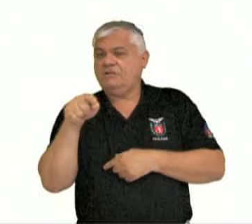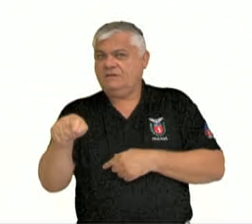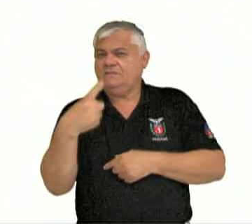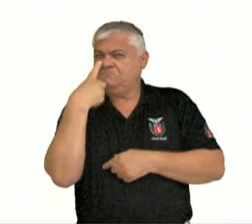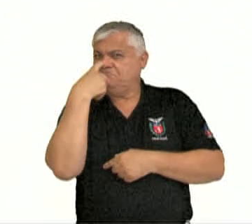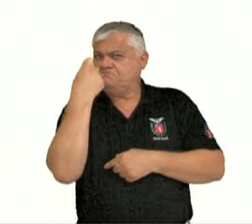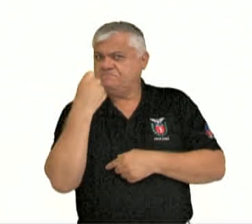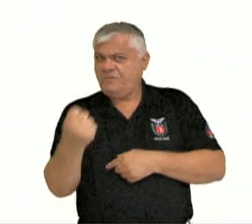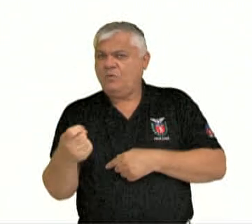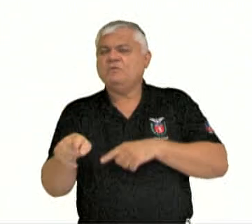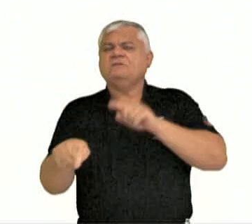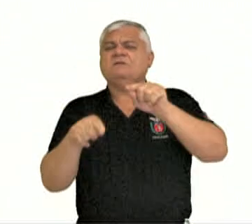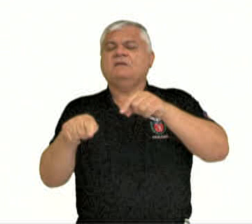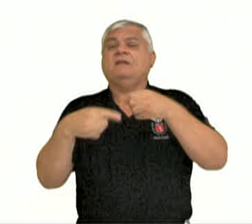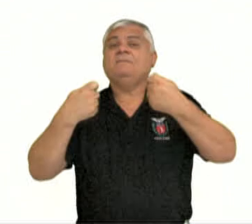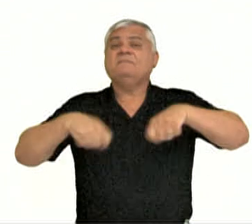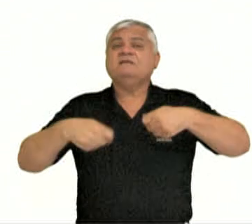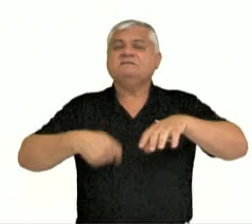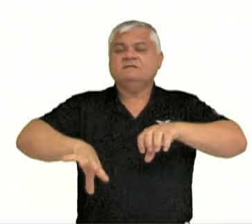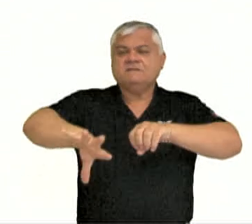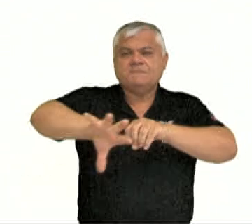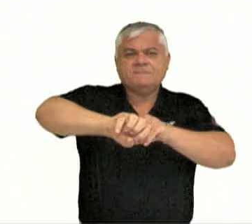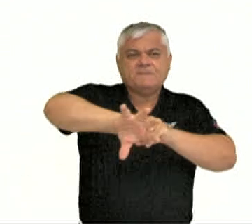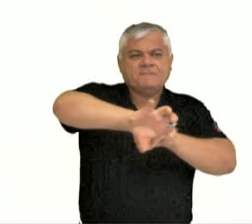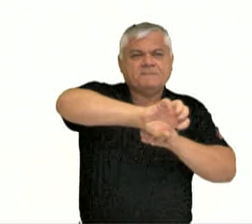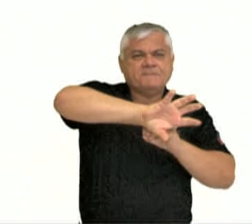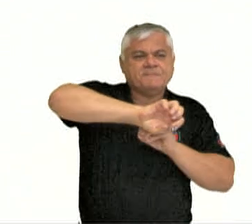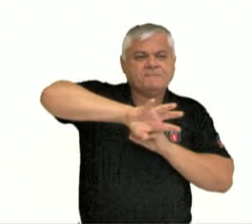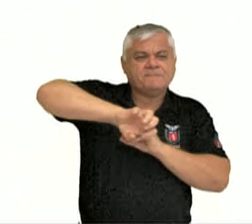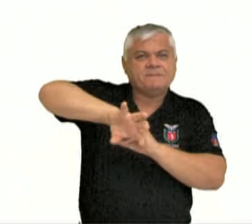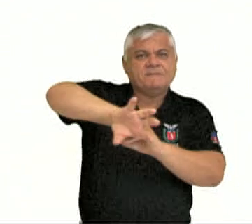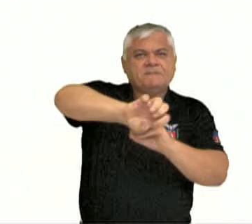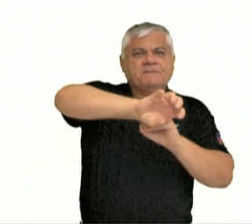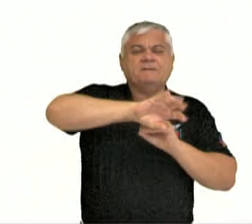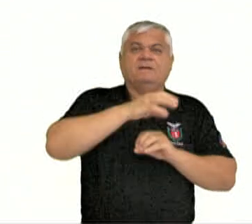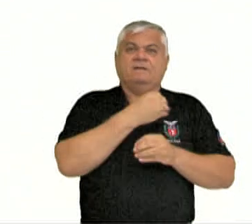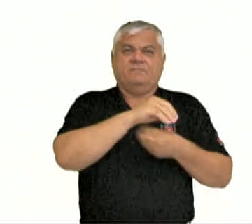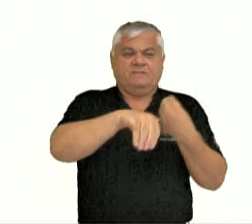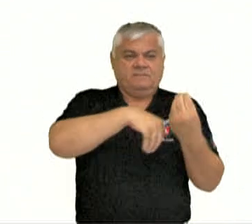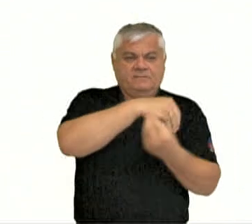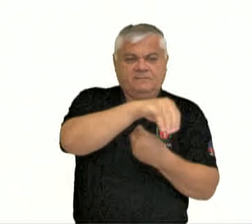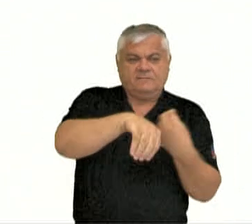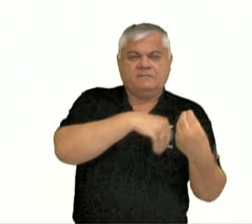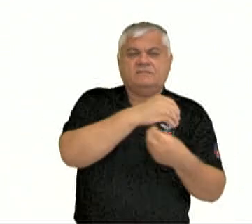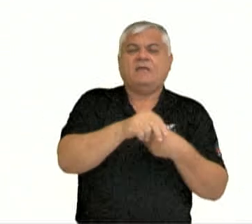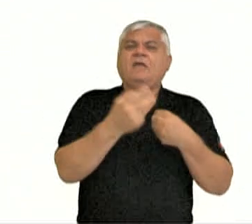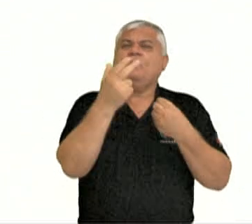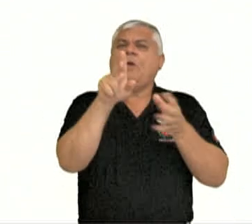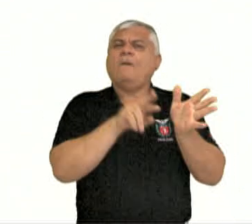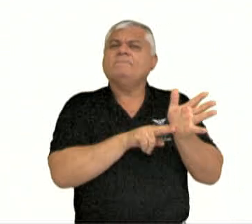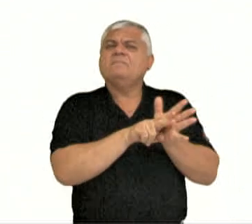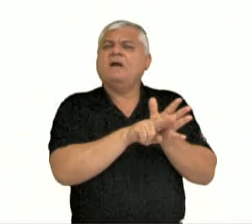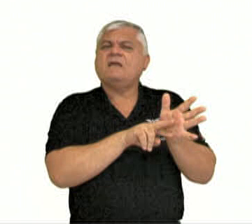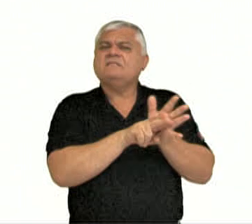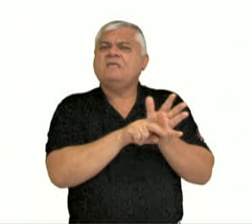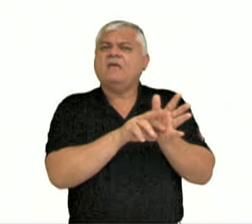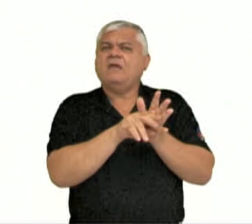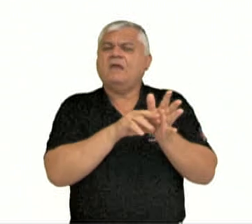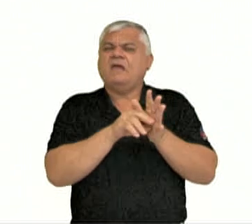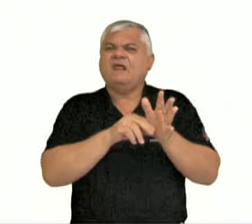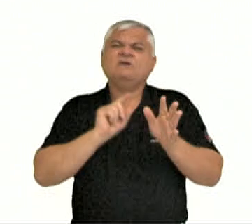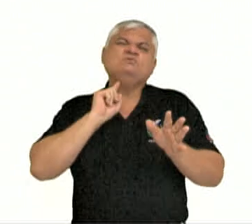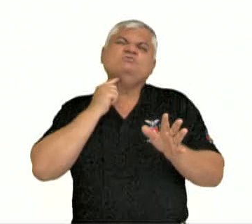dependem da matéria orgânica em decomposição para viverem. Então, assim como as bactérias, eles fazem a reciclagem de